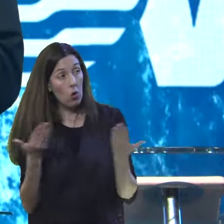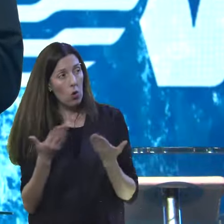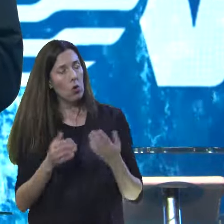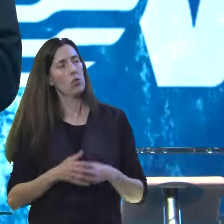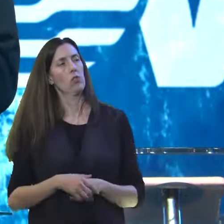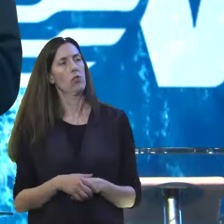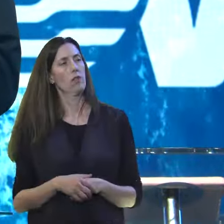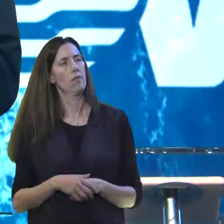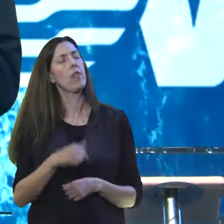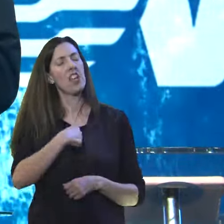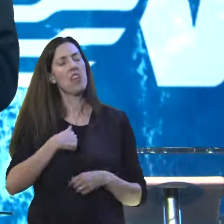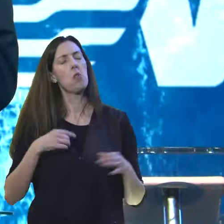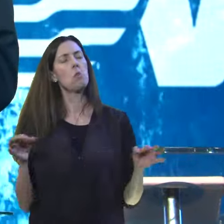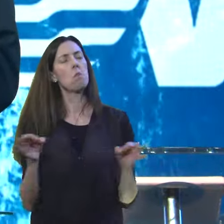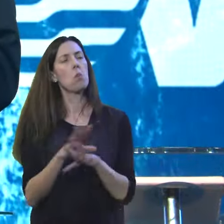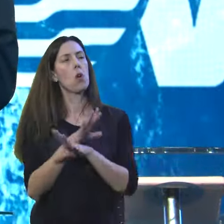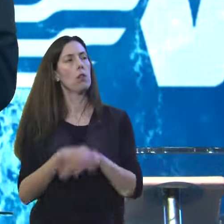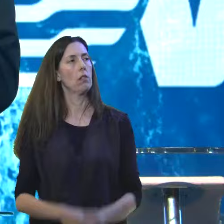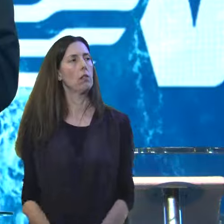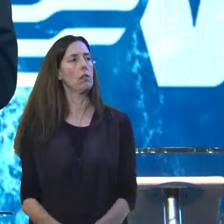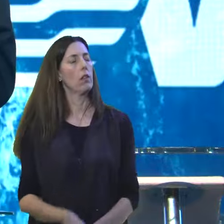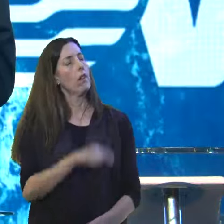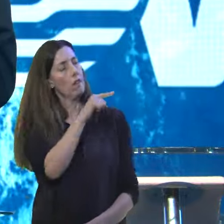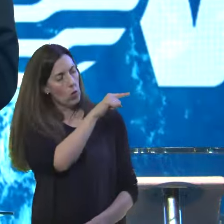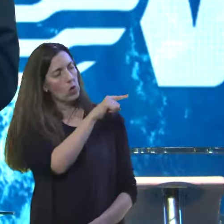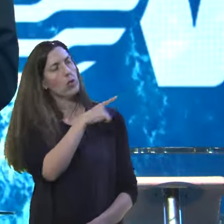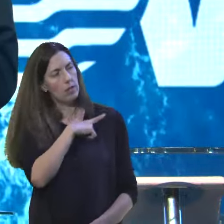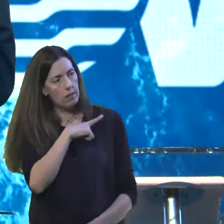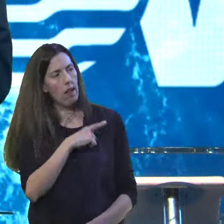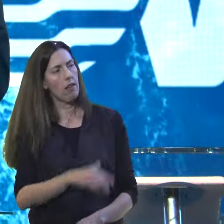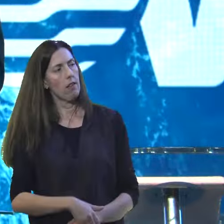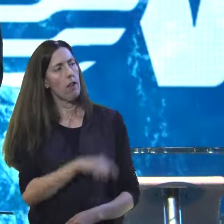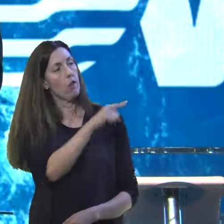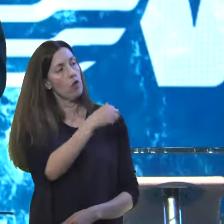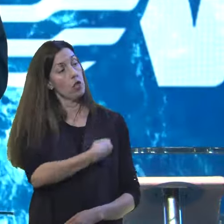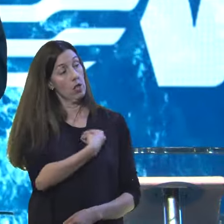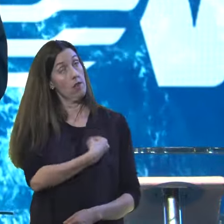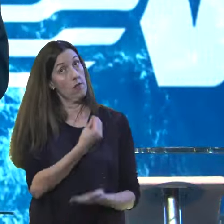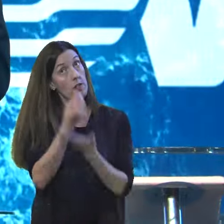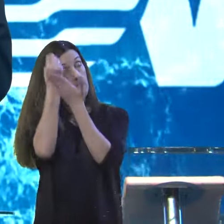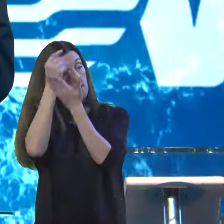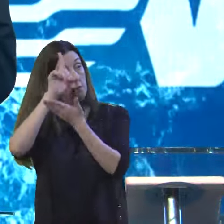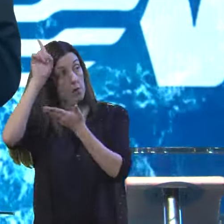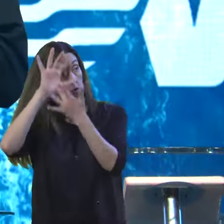eu estou pronto. E você? Você já entregou sua vida para Jesus?